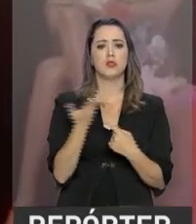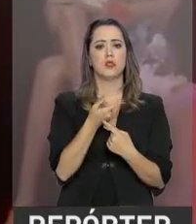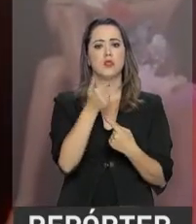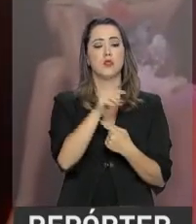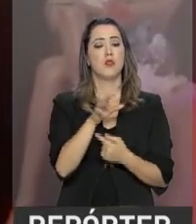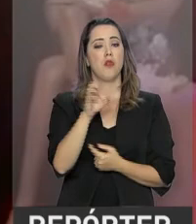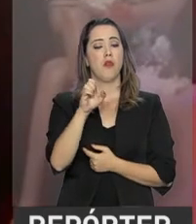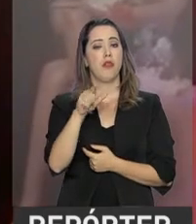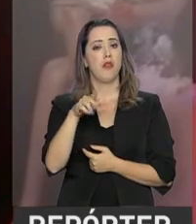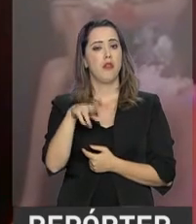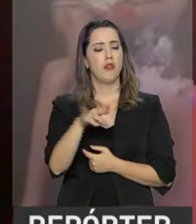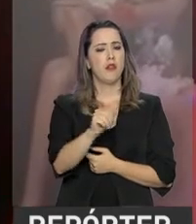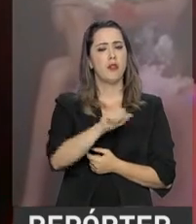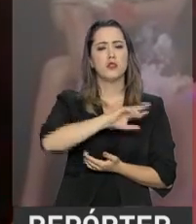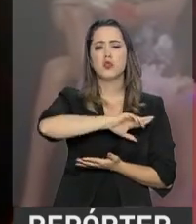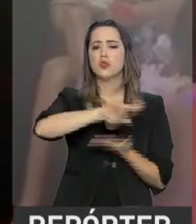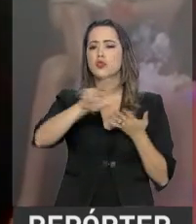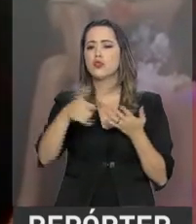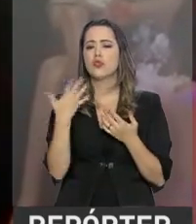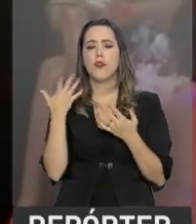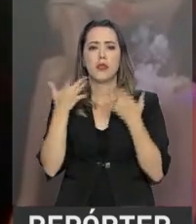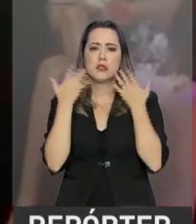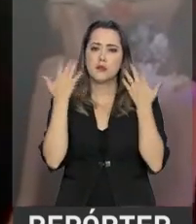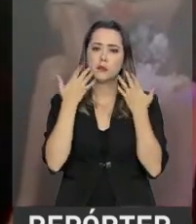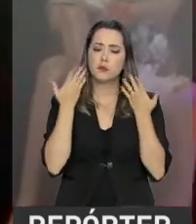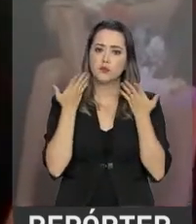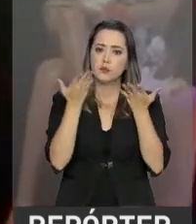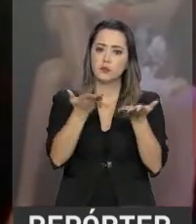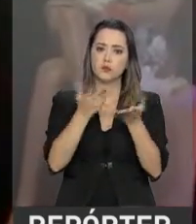elisa lucinda entre outras artistas